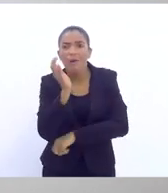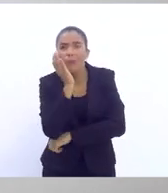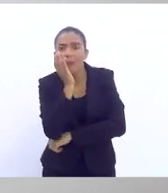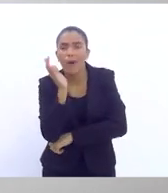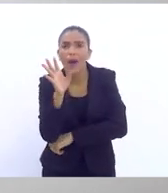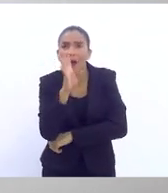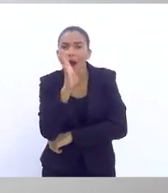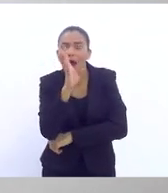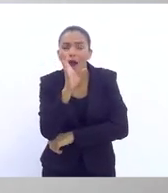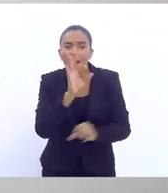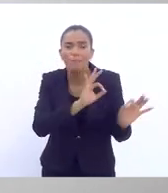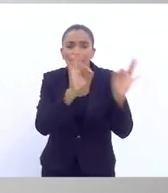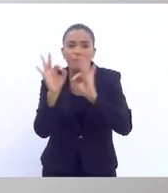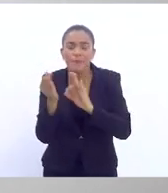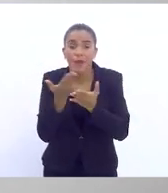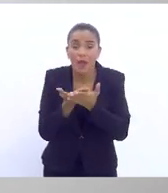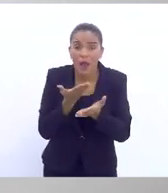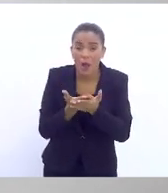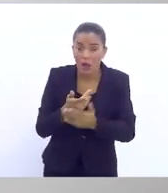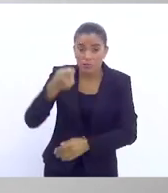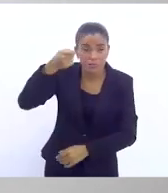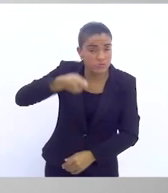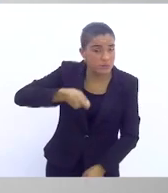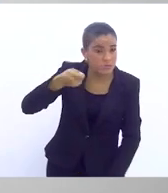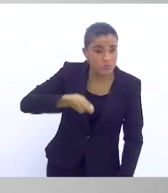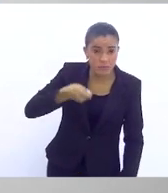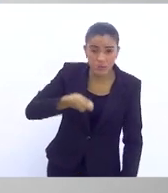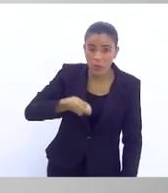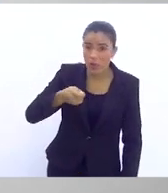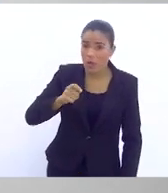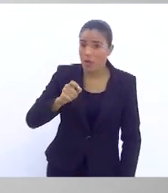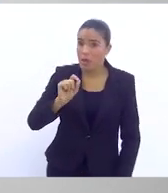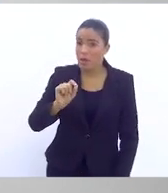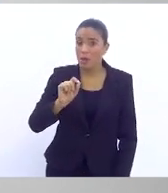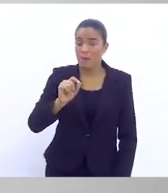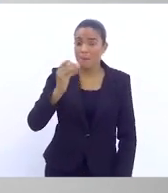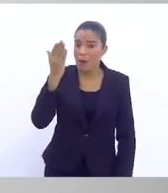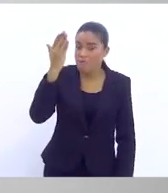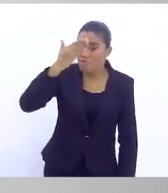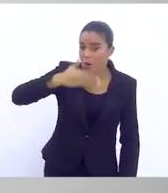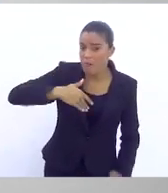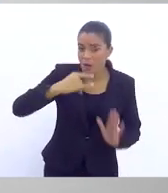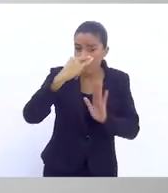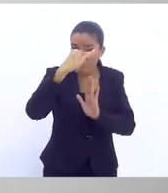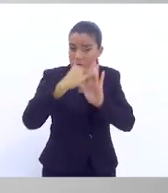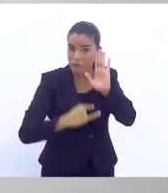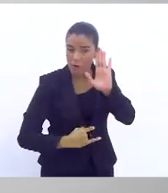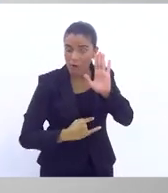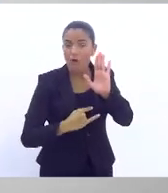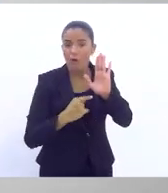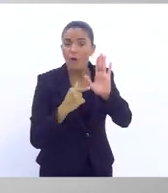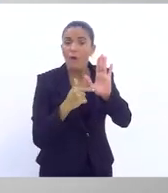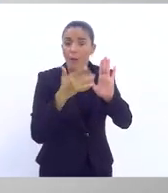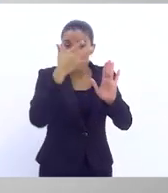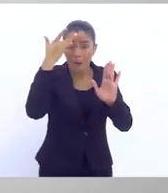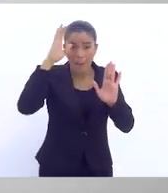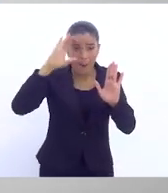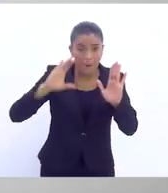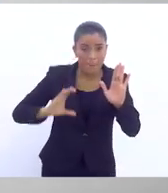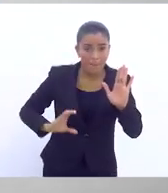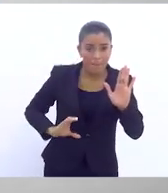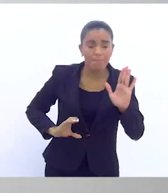se exigia que para atestar uma fatura o cidadão